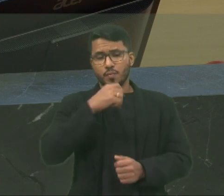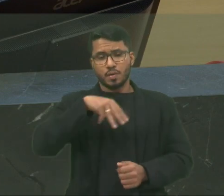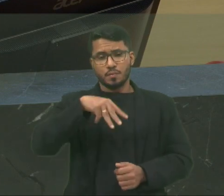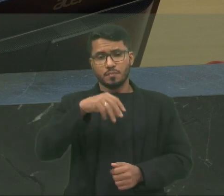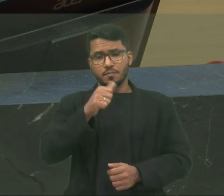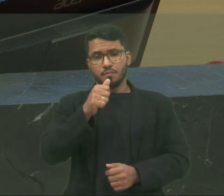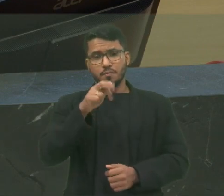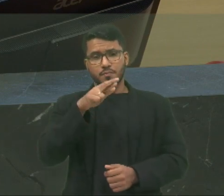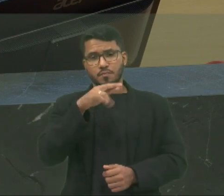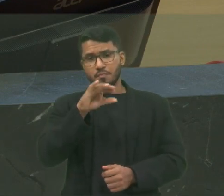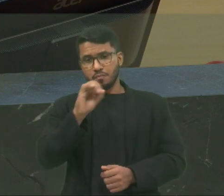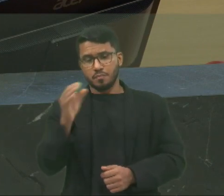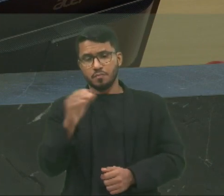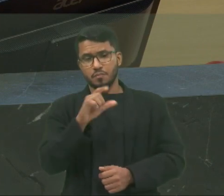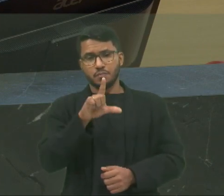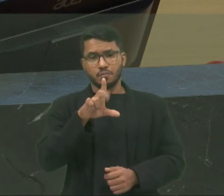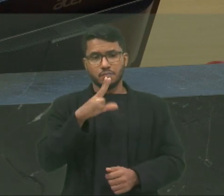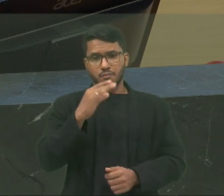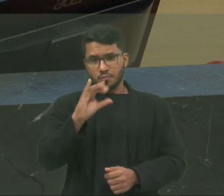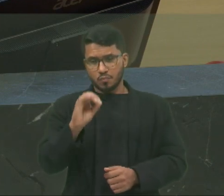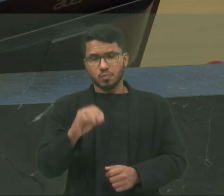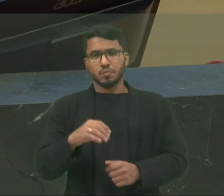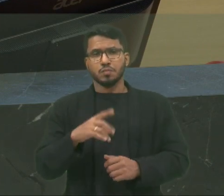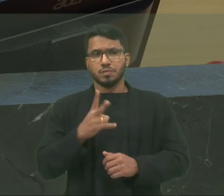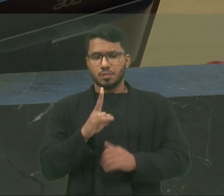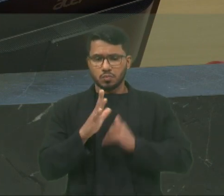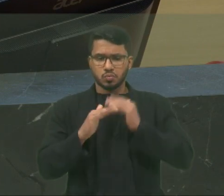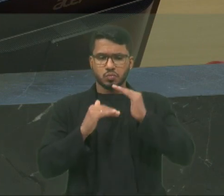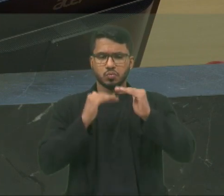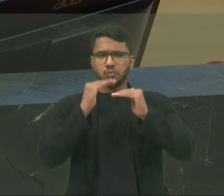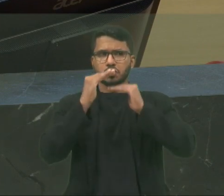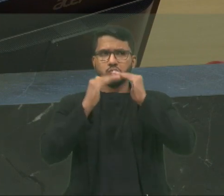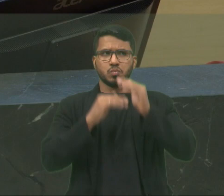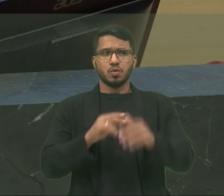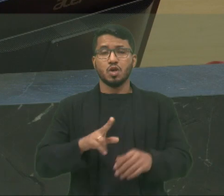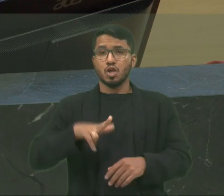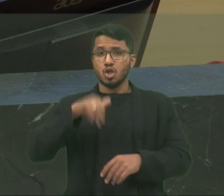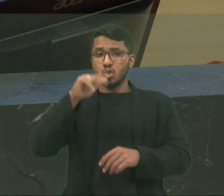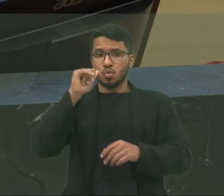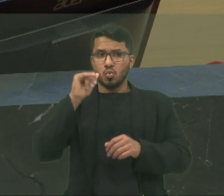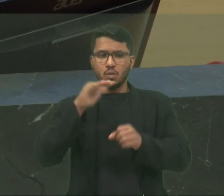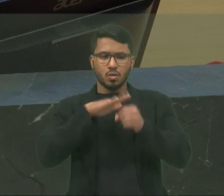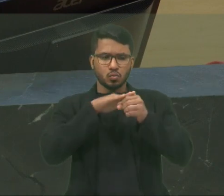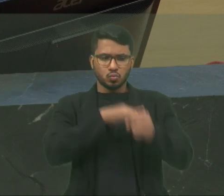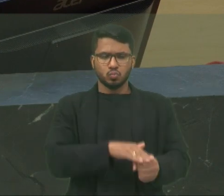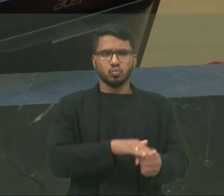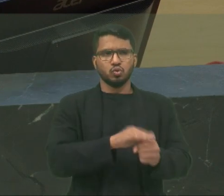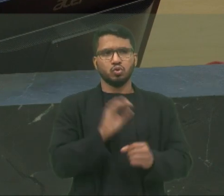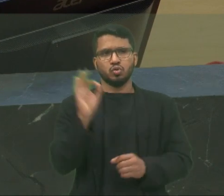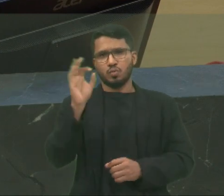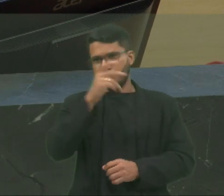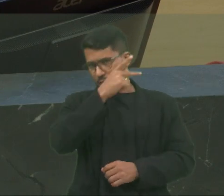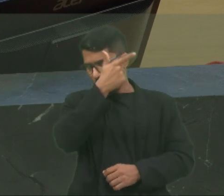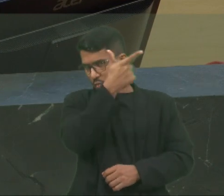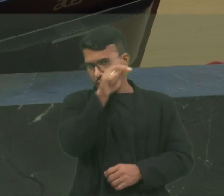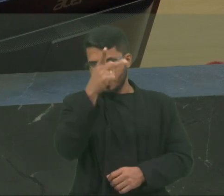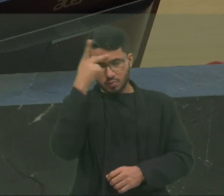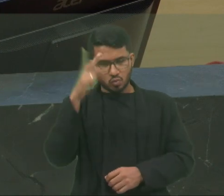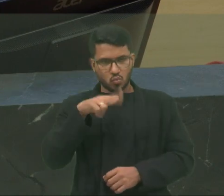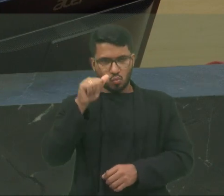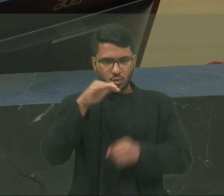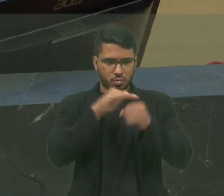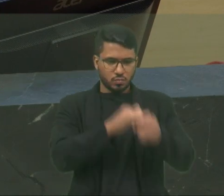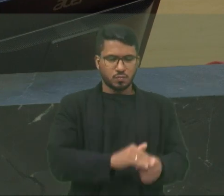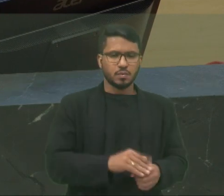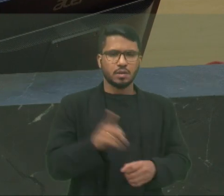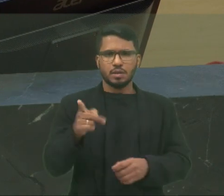construindo, sem subir no degrau, sem poder e sem derrubar ninguém. A sua capacidade e habilidade de poder